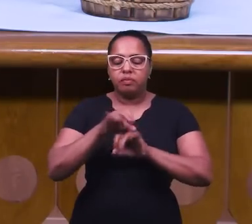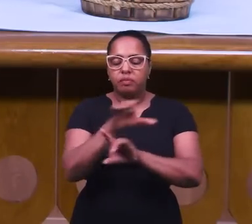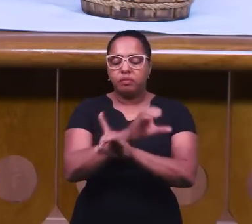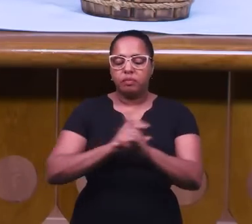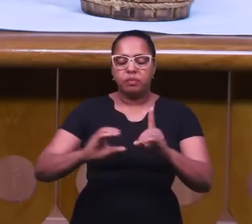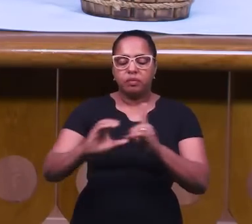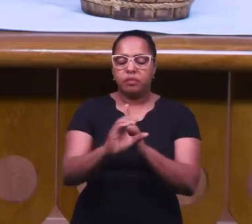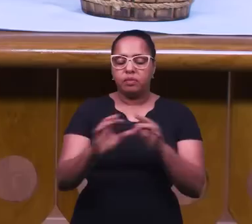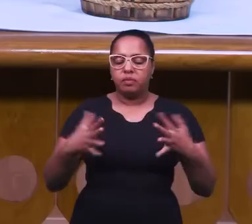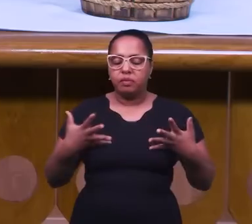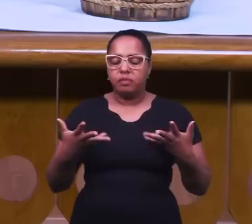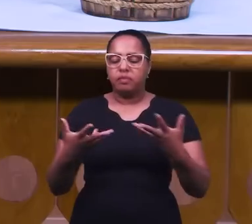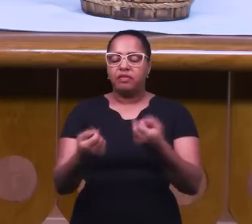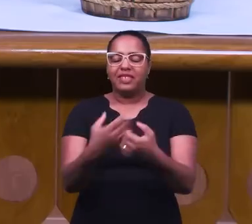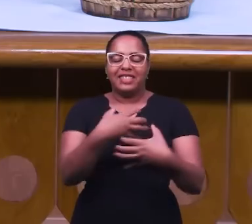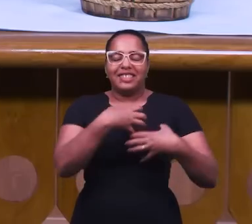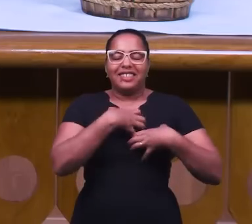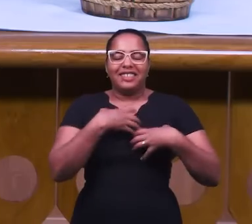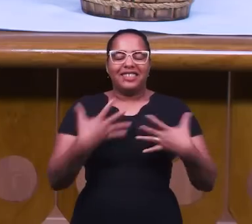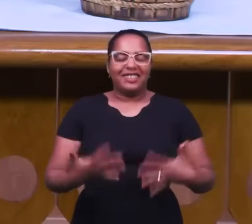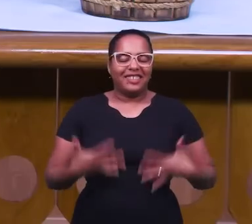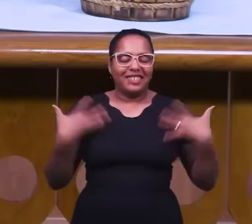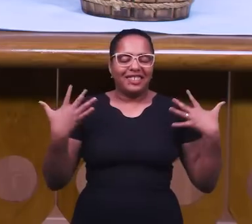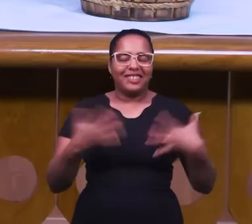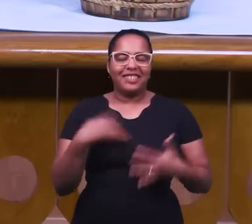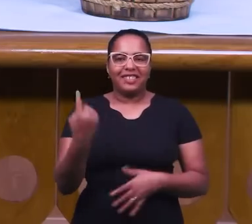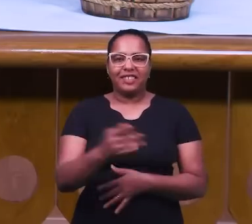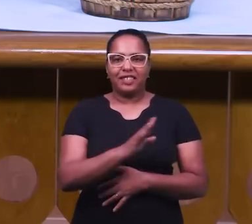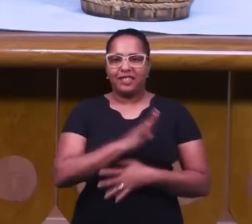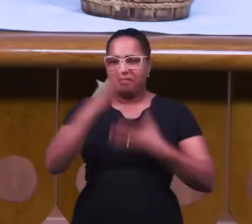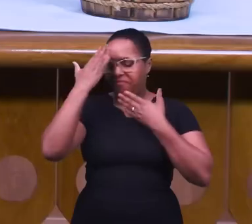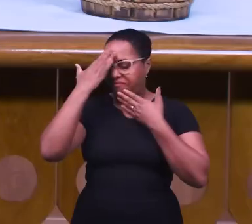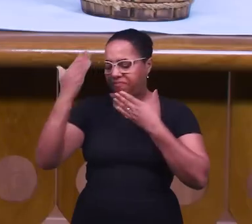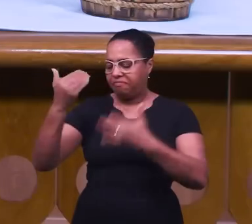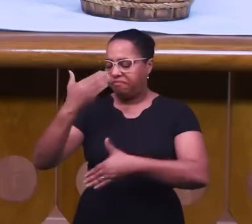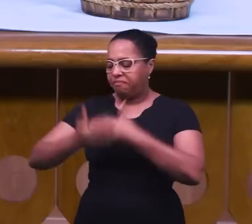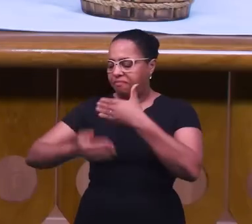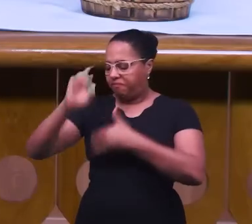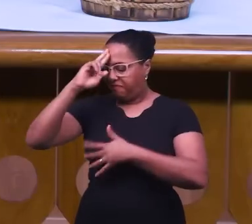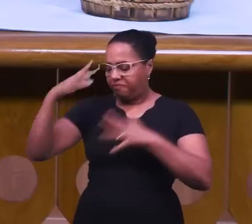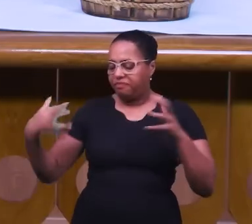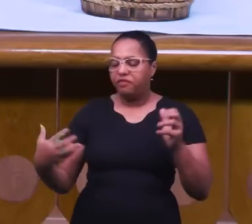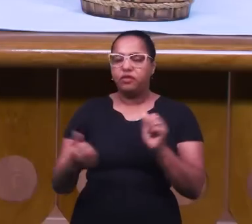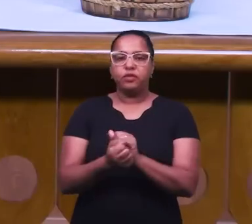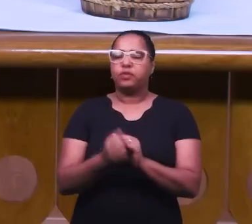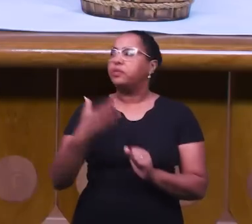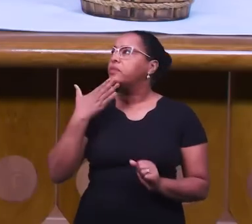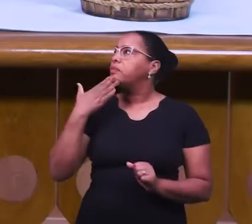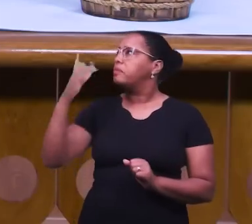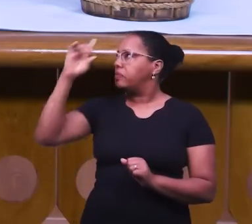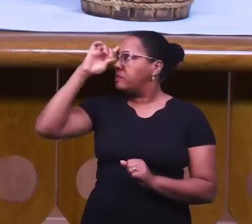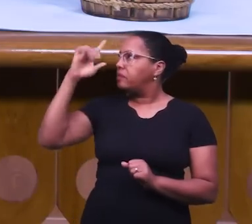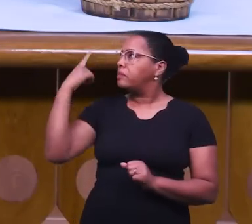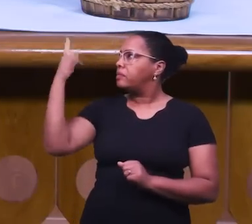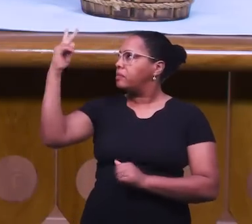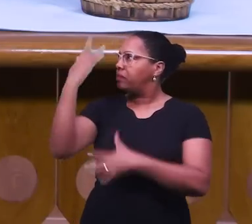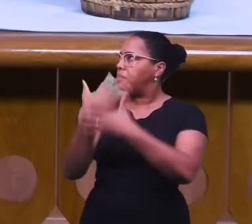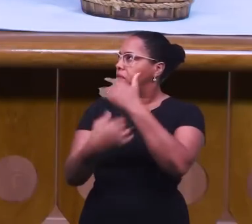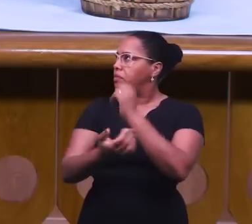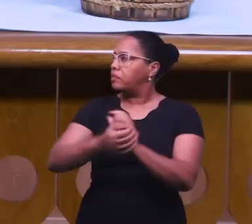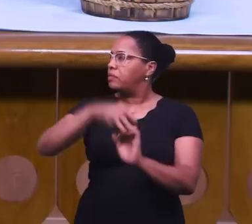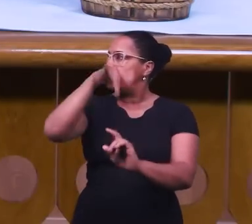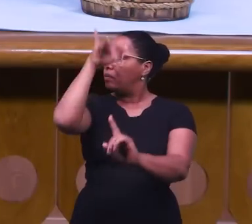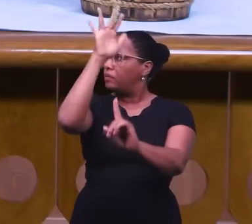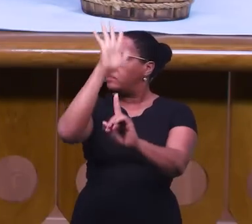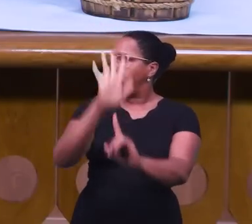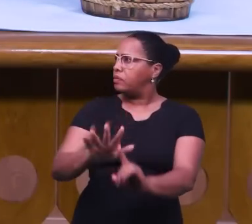este culto maravilhoso que tanto alegra o nosso coração. Te bendizemos pela tua presença conosco e pedimos, ó Deus, que a tua mão de poder